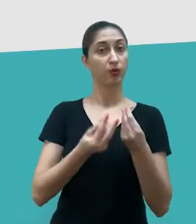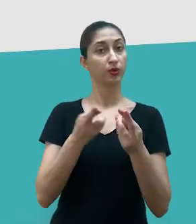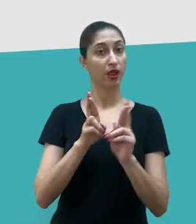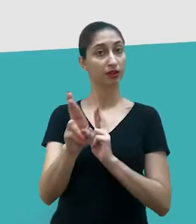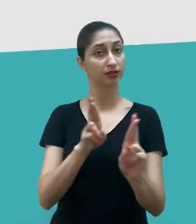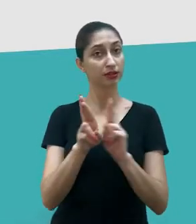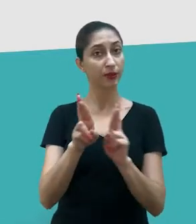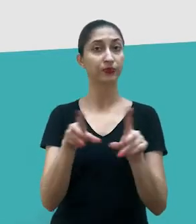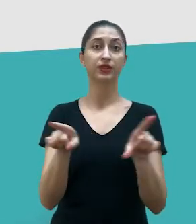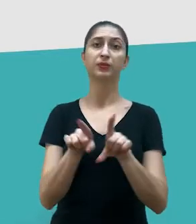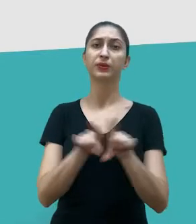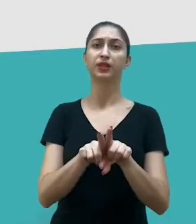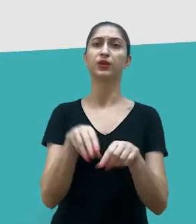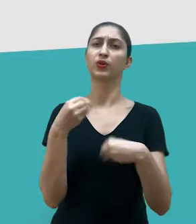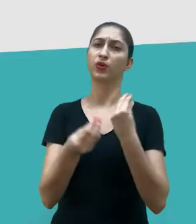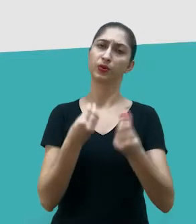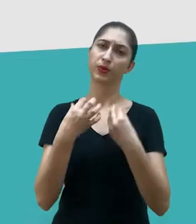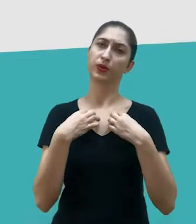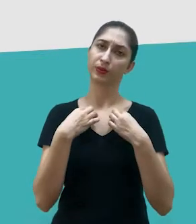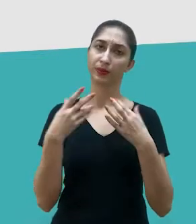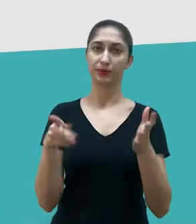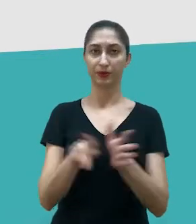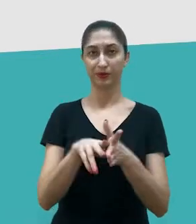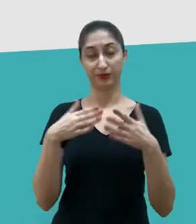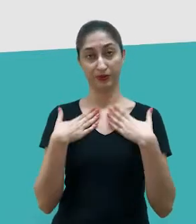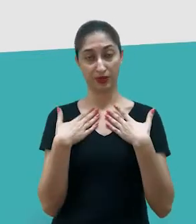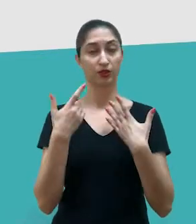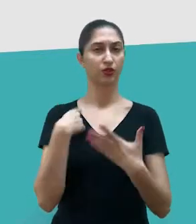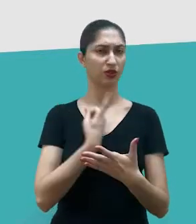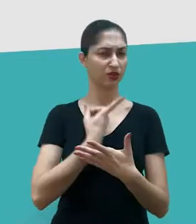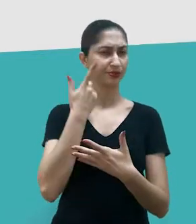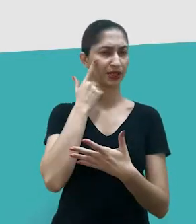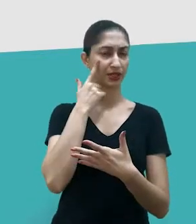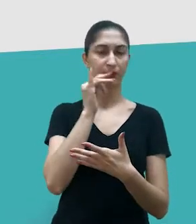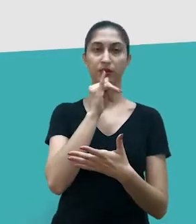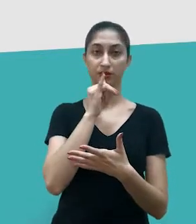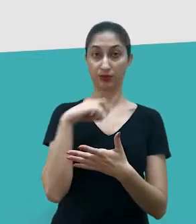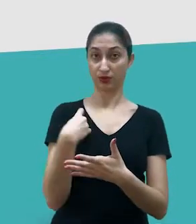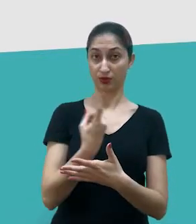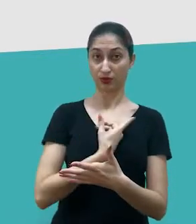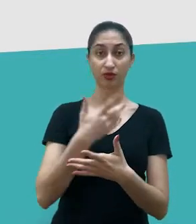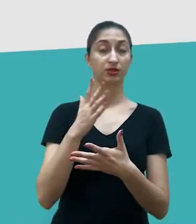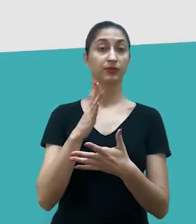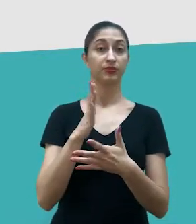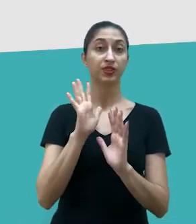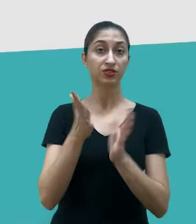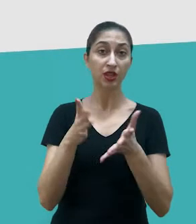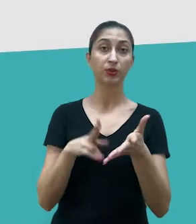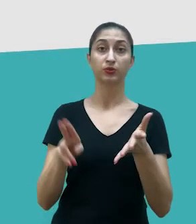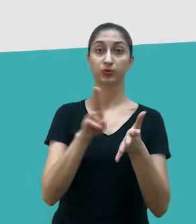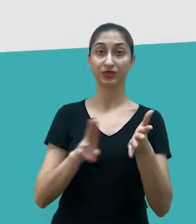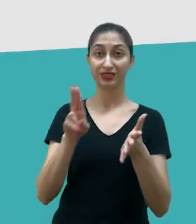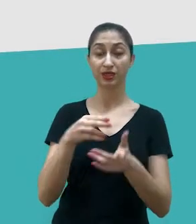relaciono e, claro, como eu me visto. Só para a gente ter ideia, nós estamos